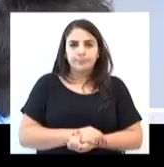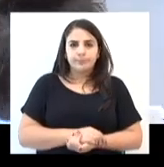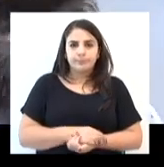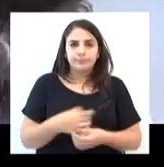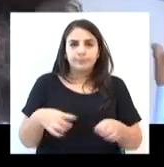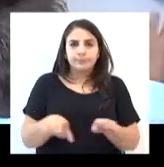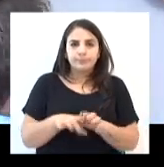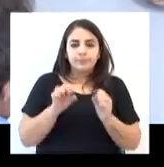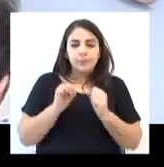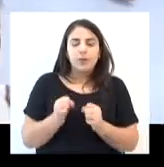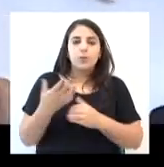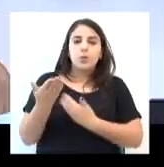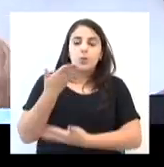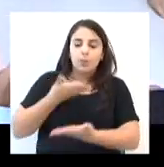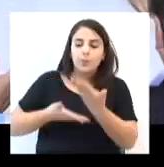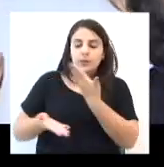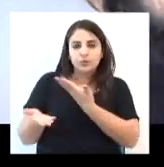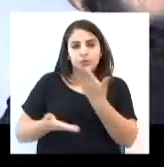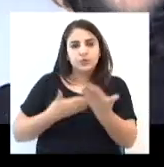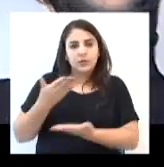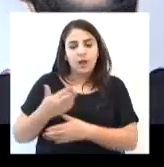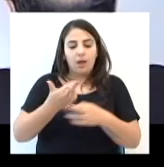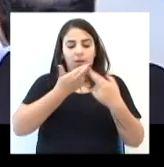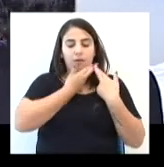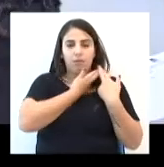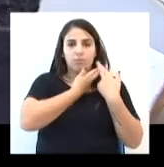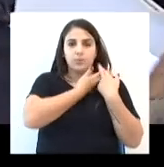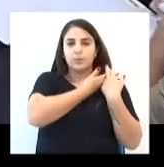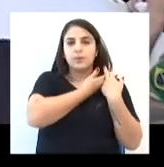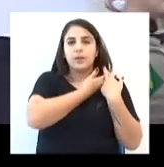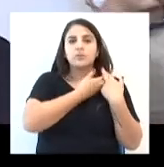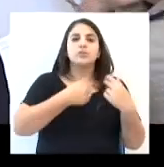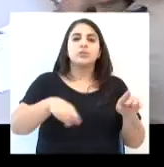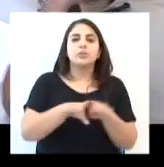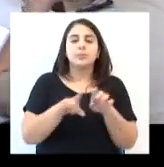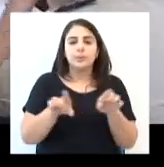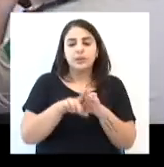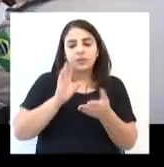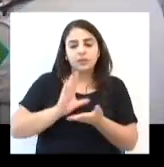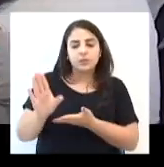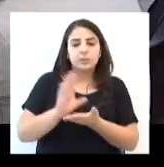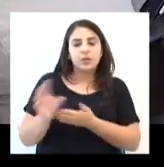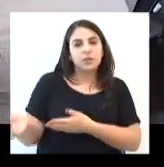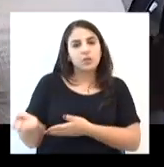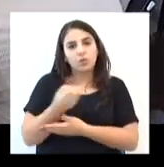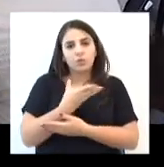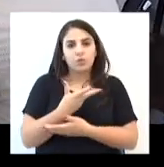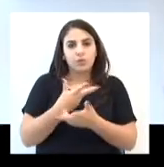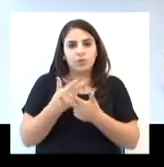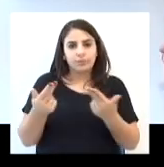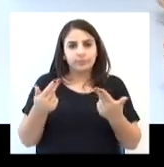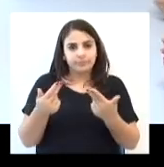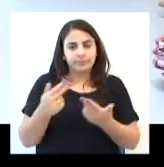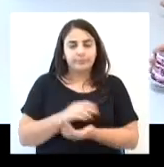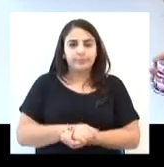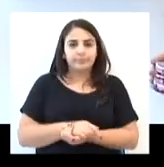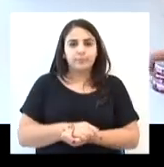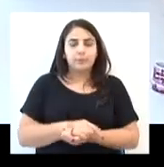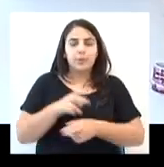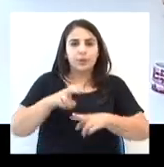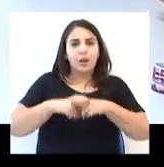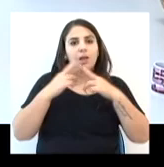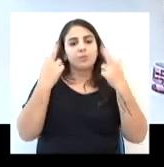isso, é possível compartilhar a responsabilidade de investimentos para uma nova malha viária. Agora,